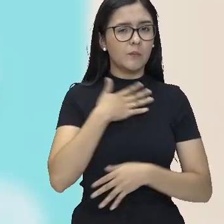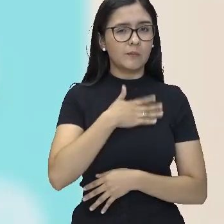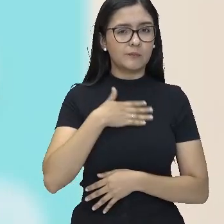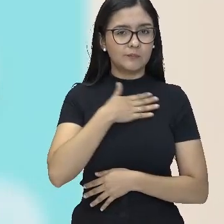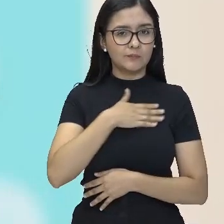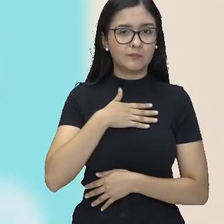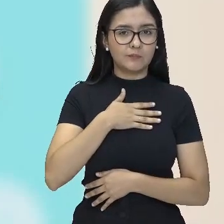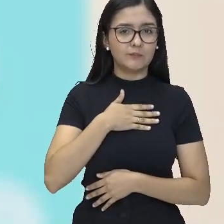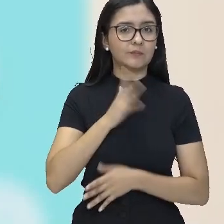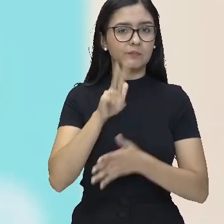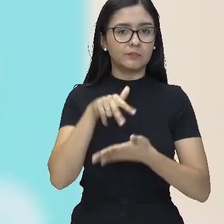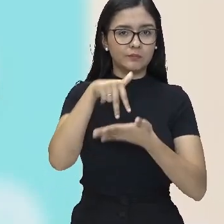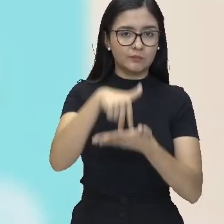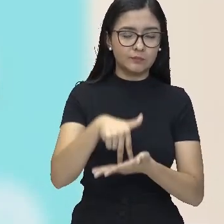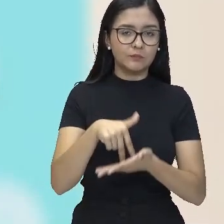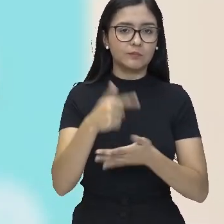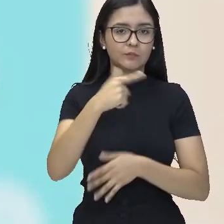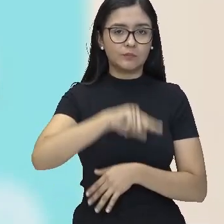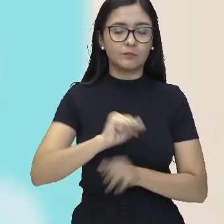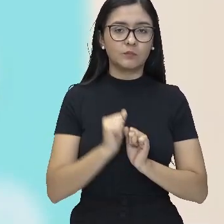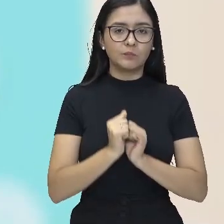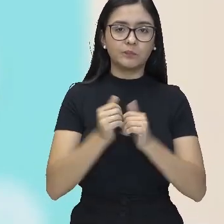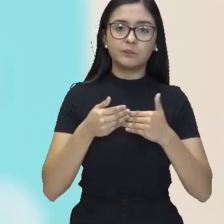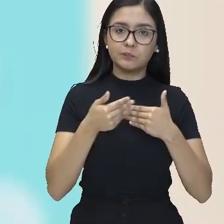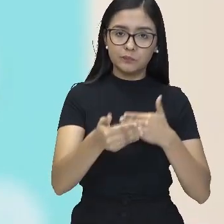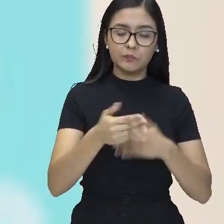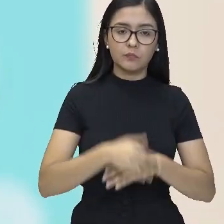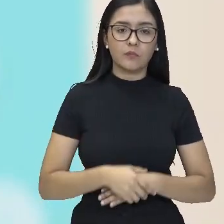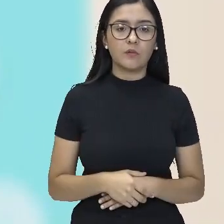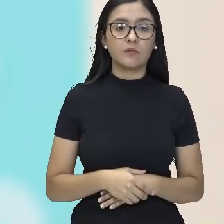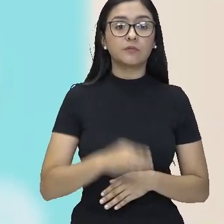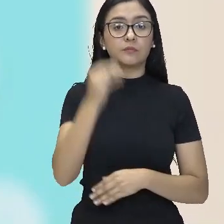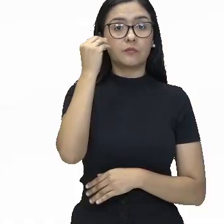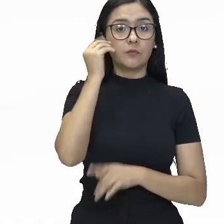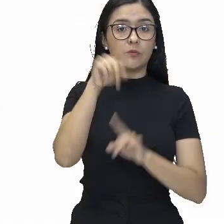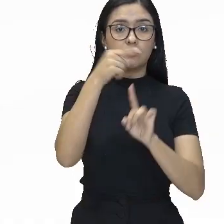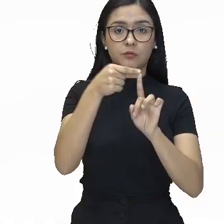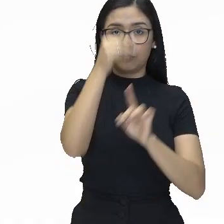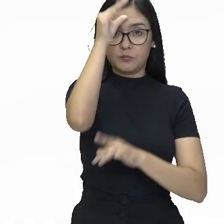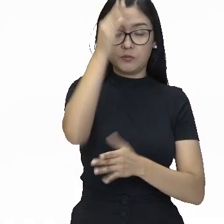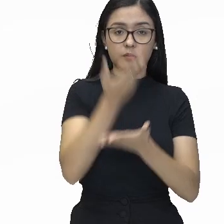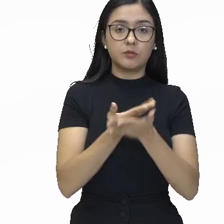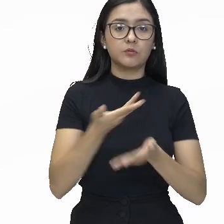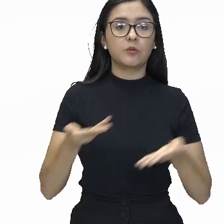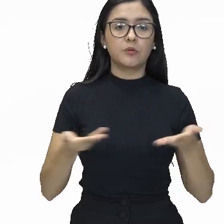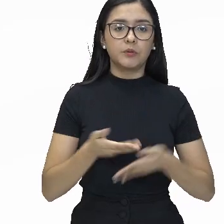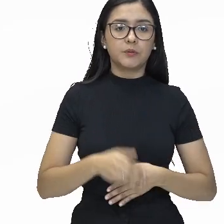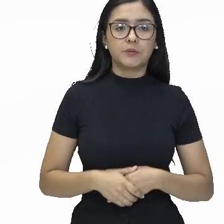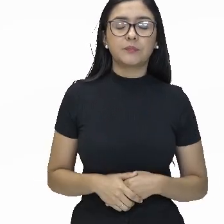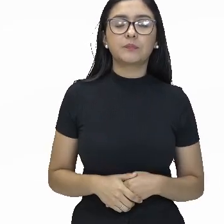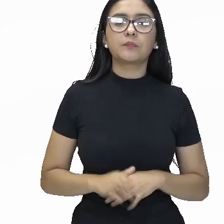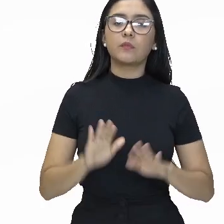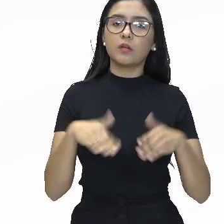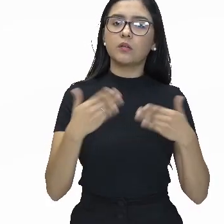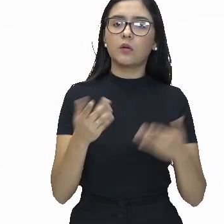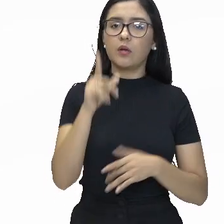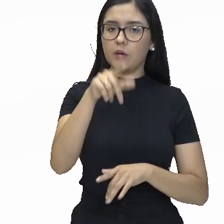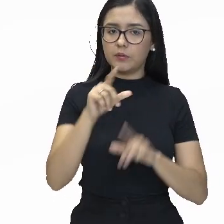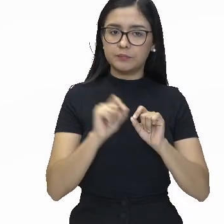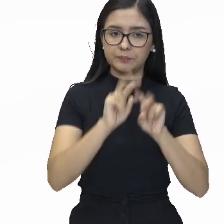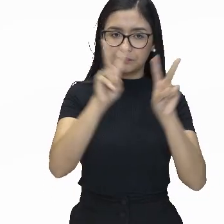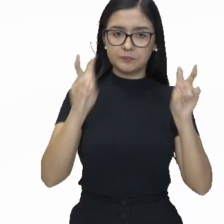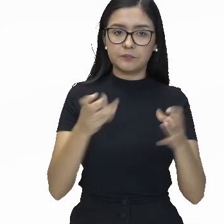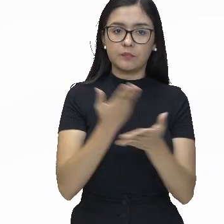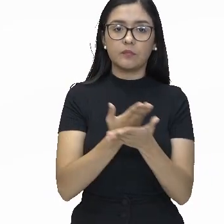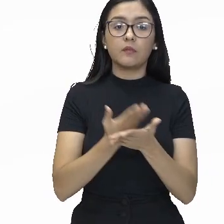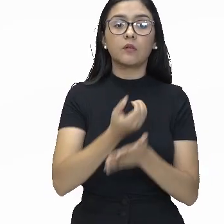prazer que estou mais uma vez aqui com vocês. Vamos ao objeto de conhecimento? Então, o objeto de conhecimento da aula